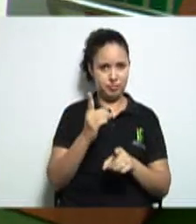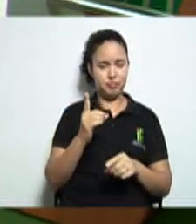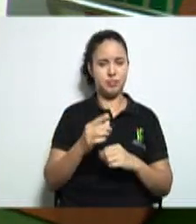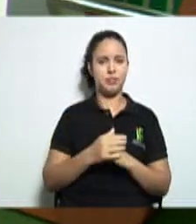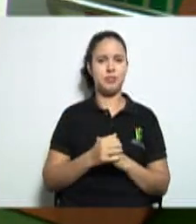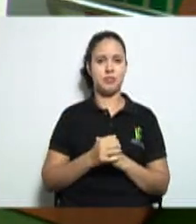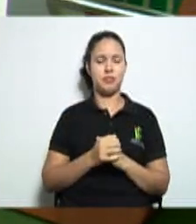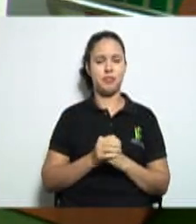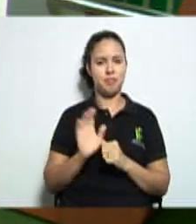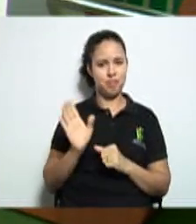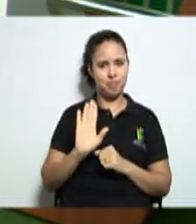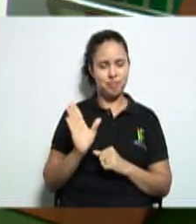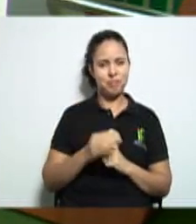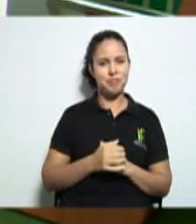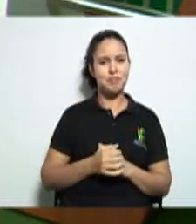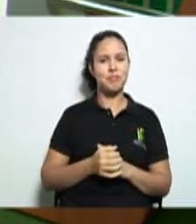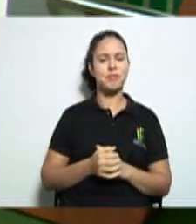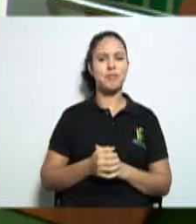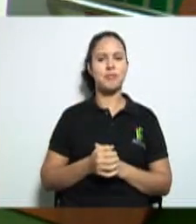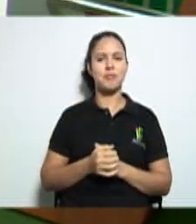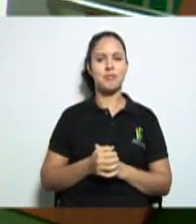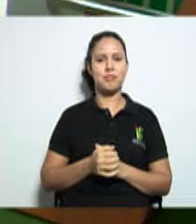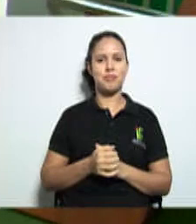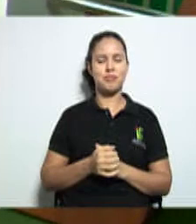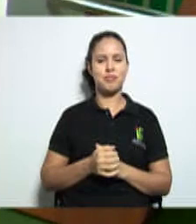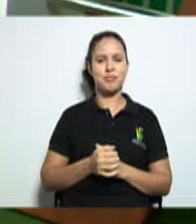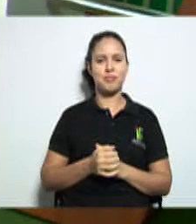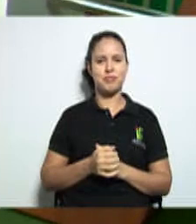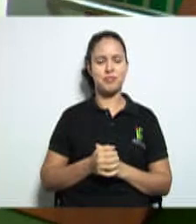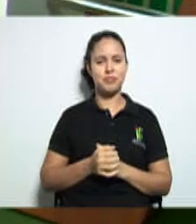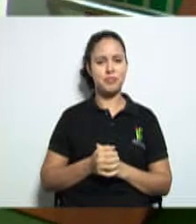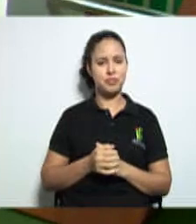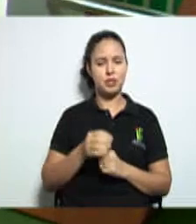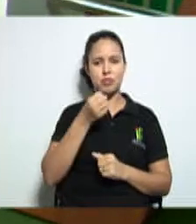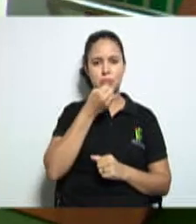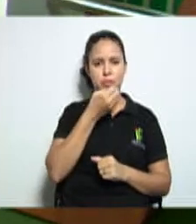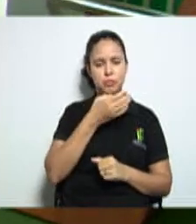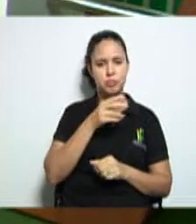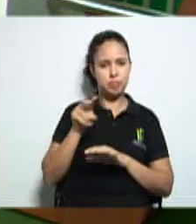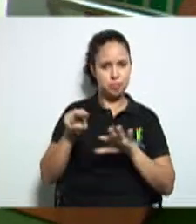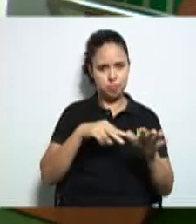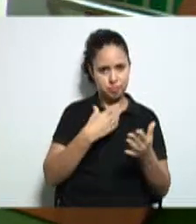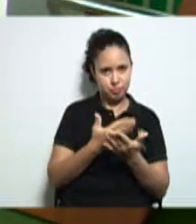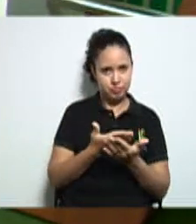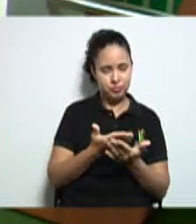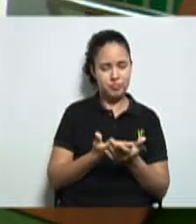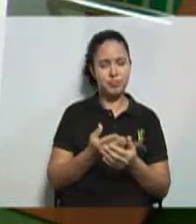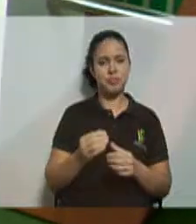Com certeza. Uma boa semana de estudos para vocês.